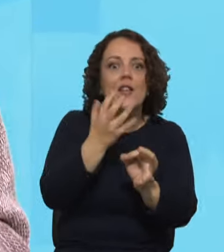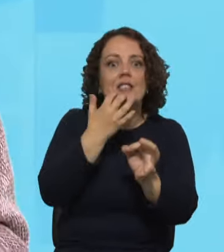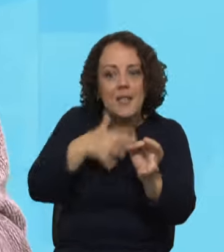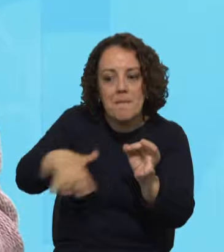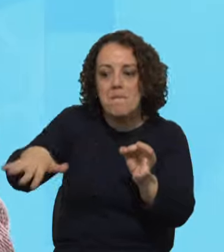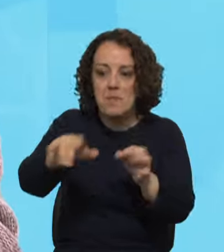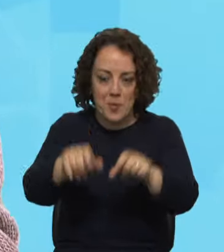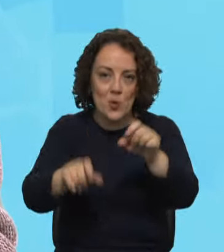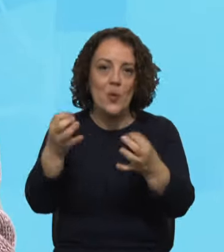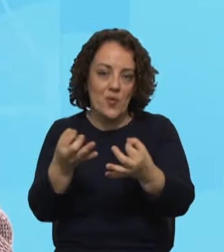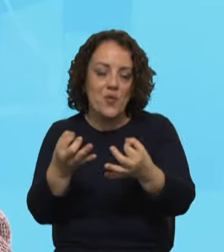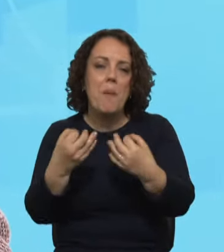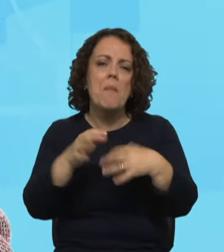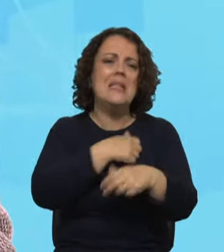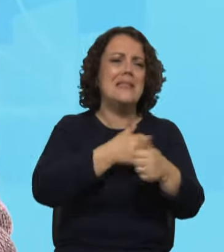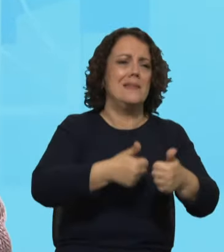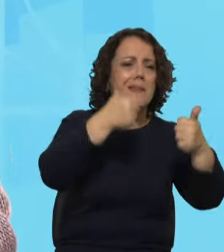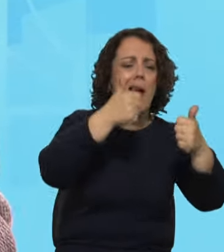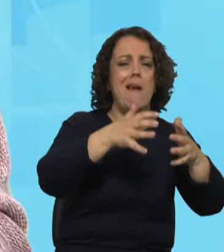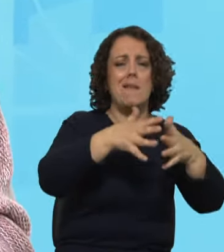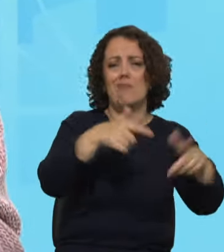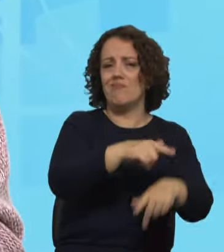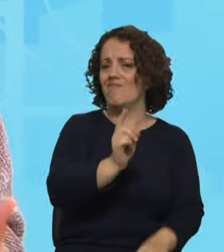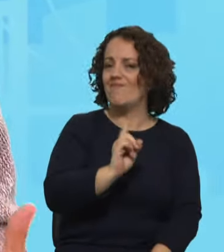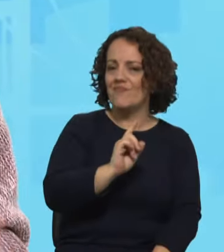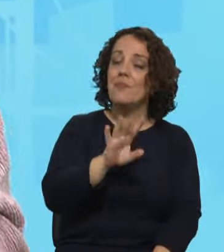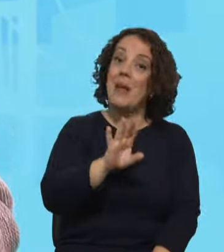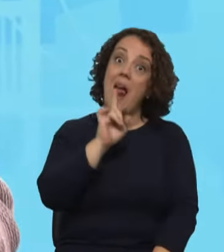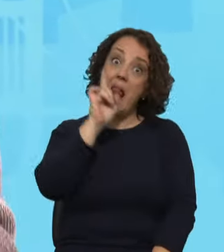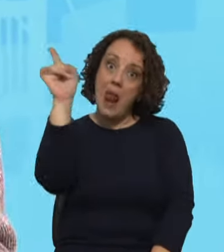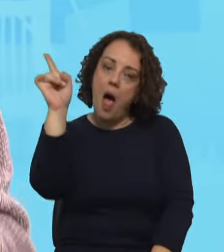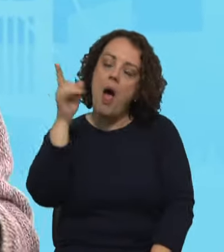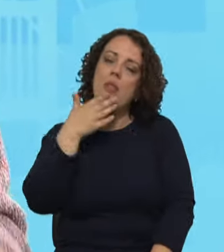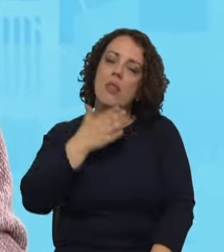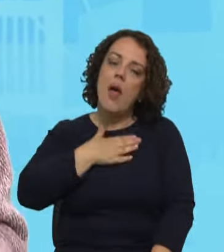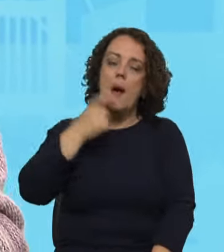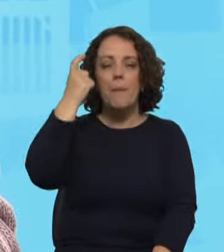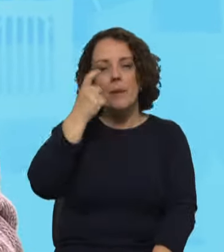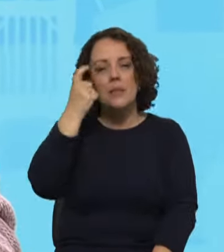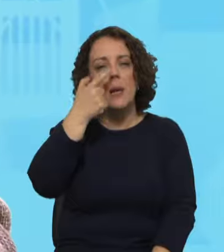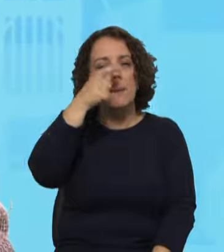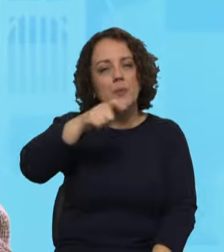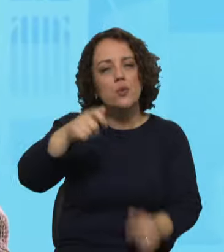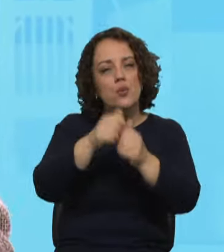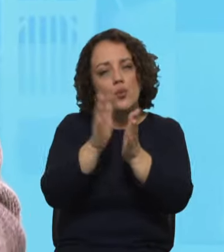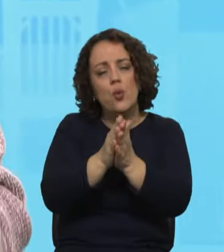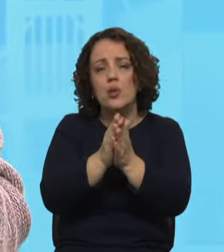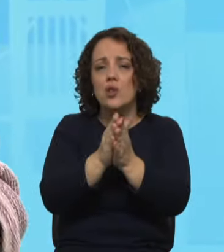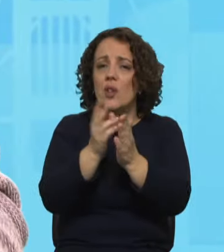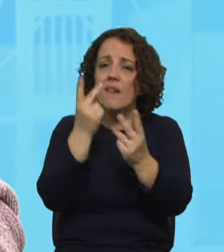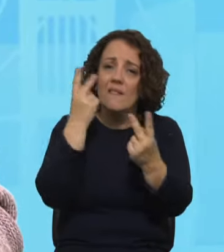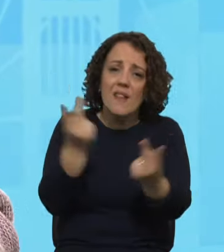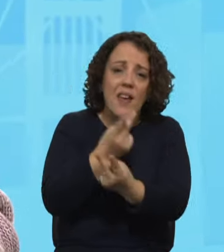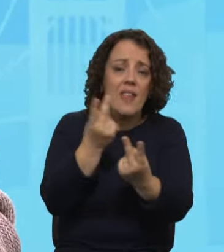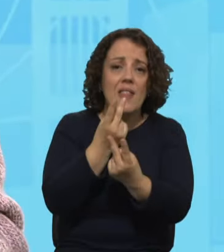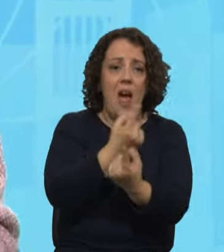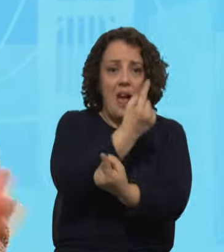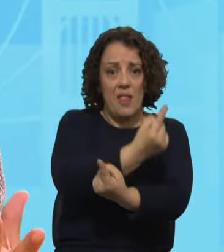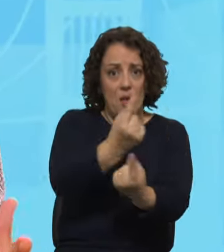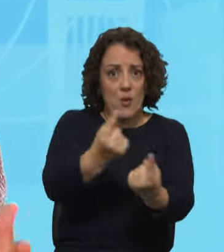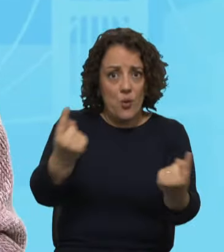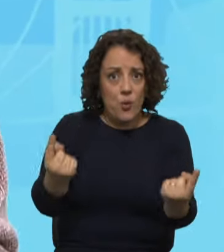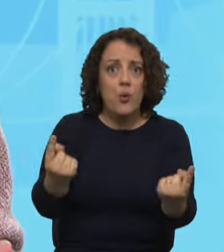ali permitiu-nos voltar a lembrar que realmente todas as pessoas são uma pessoa na sua vida na sua dinâmica e que efetiv amente